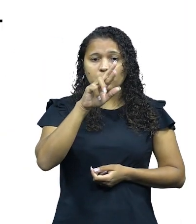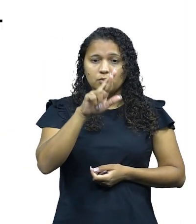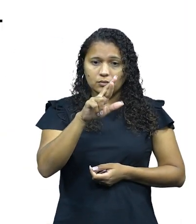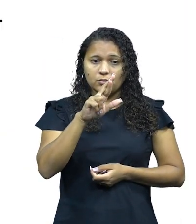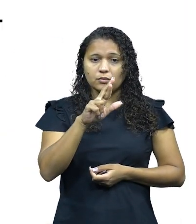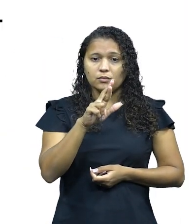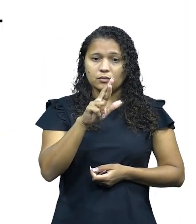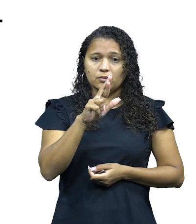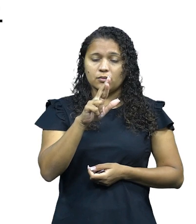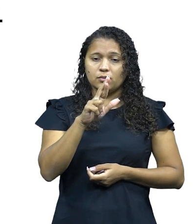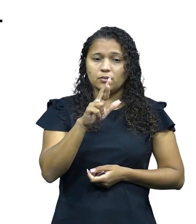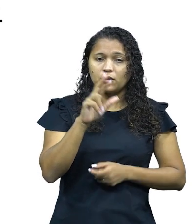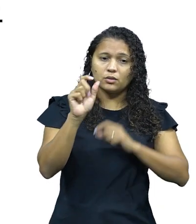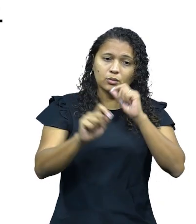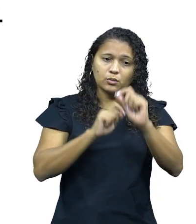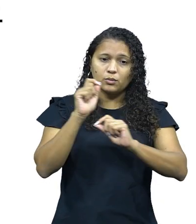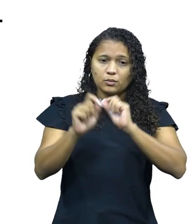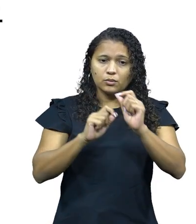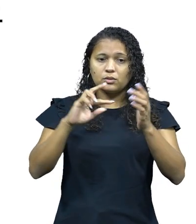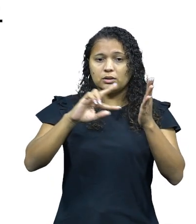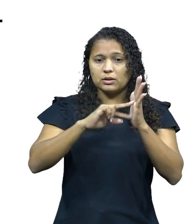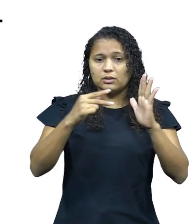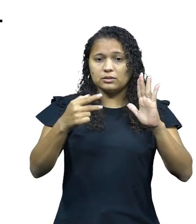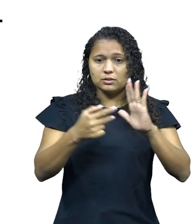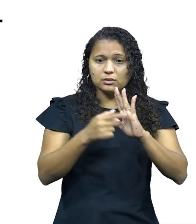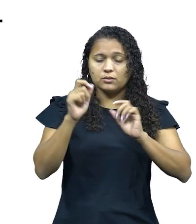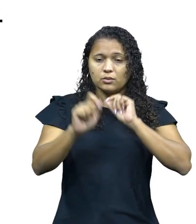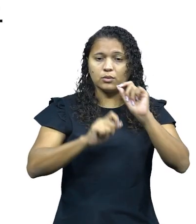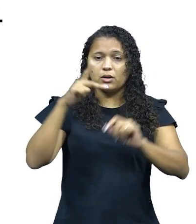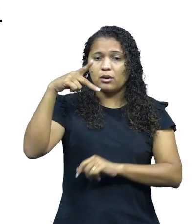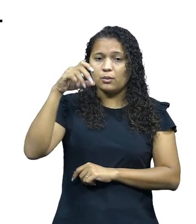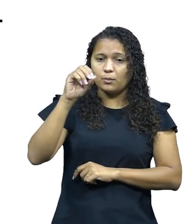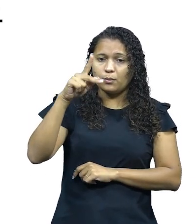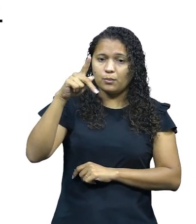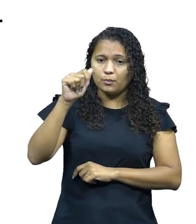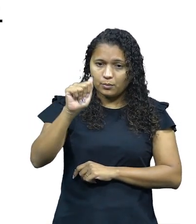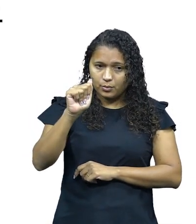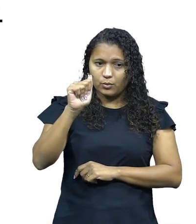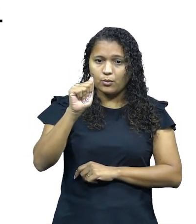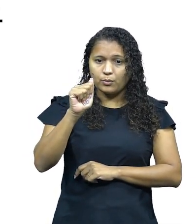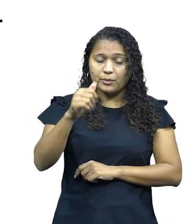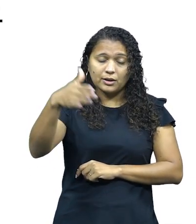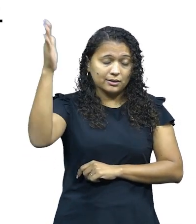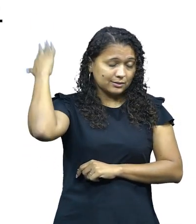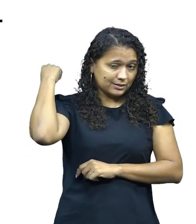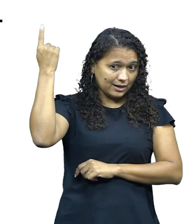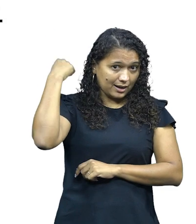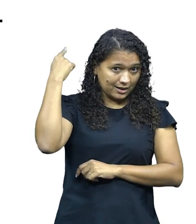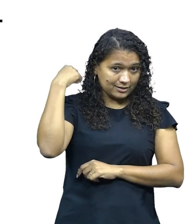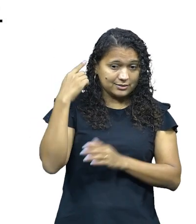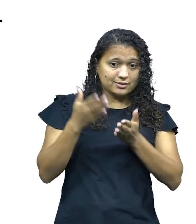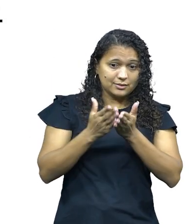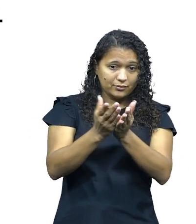significa rodar a linha de vento por meio da polpa. Polpa, parte de